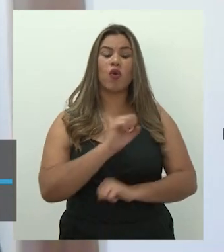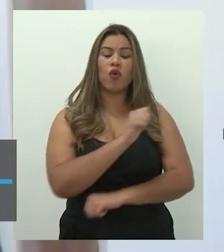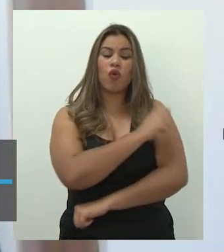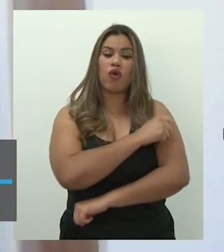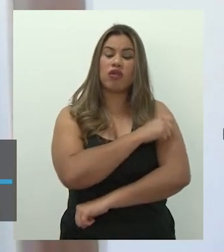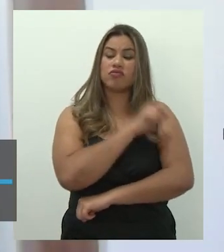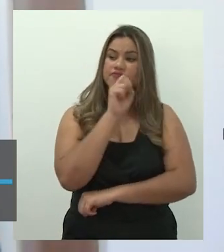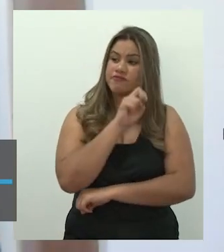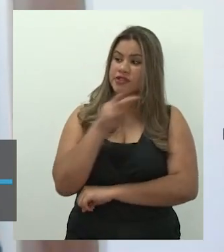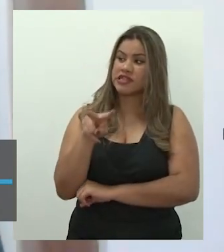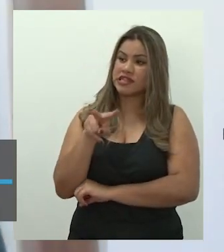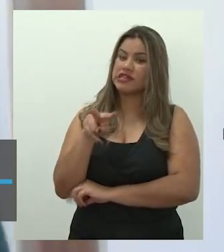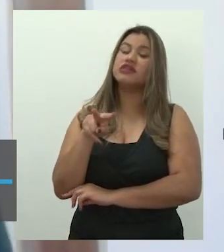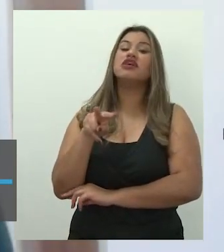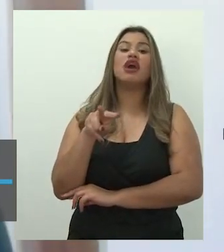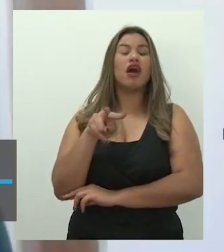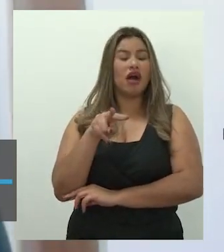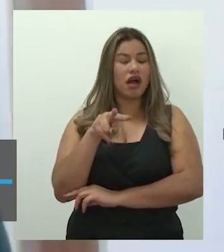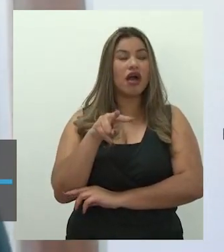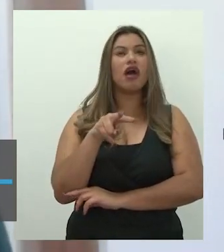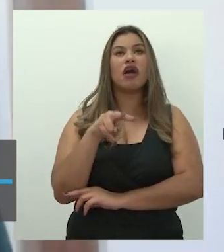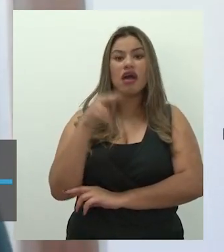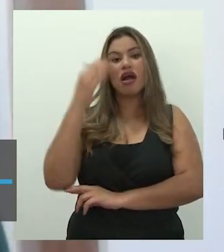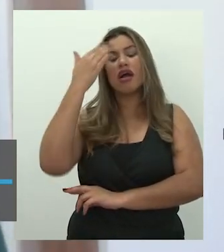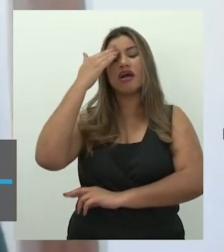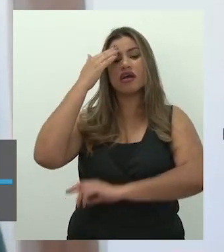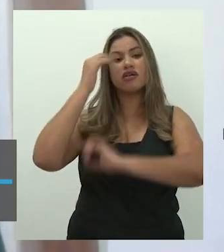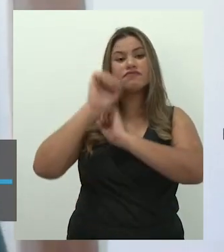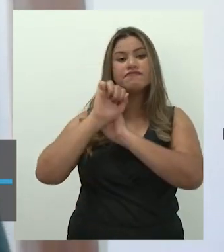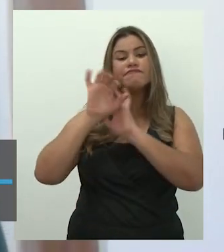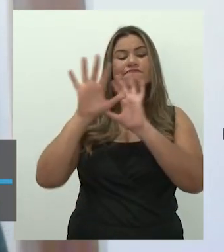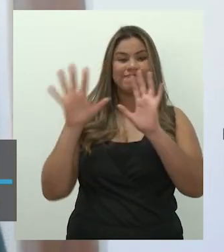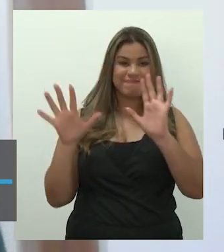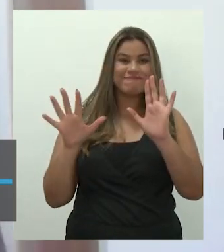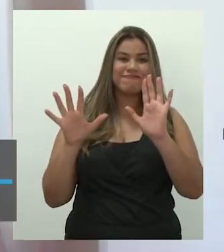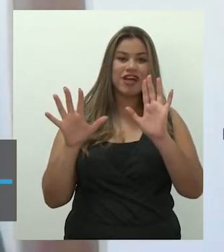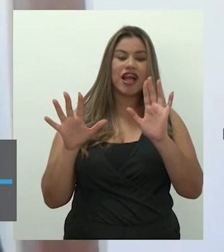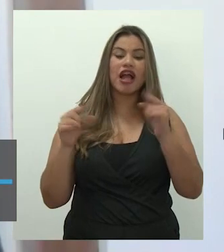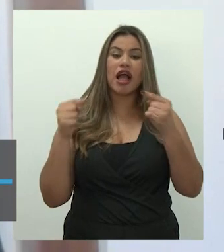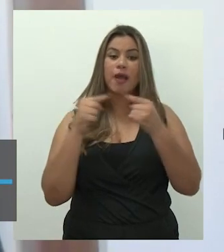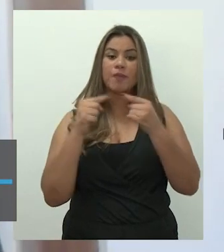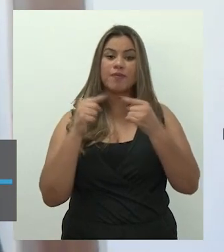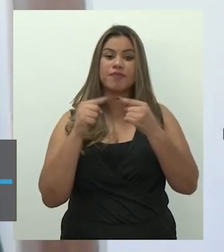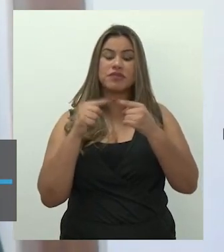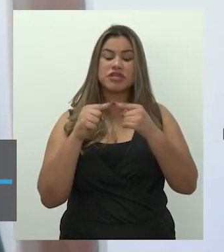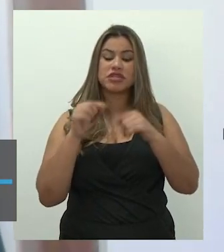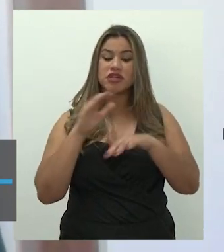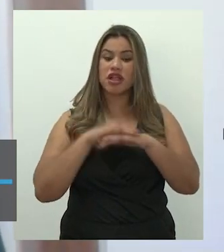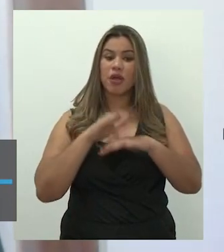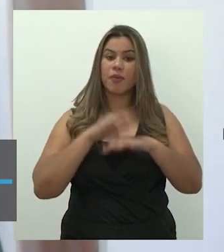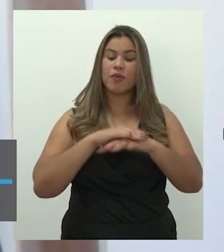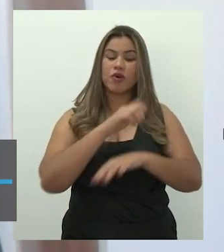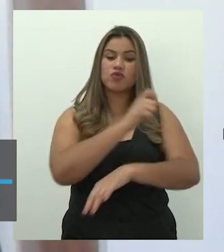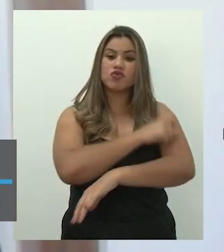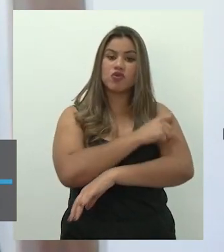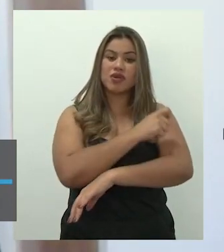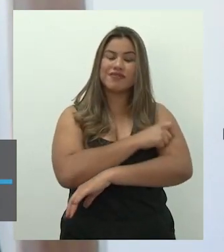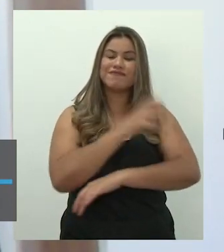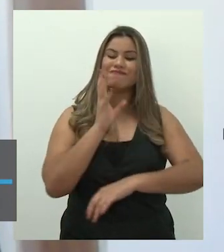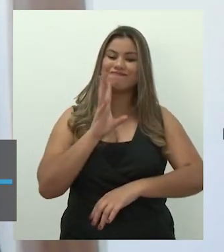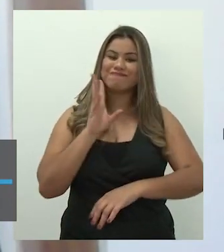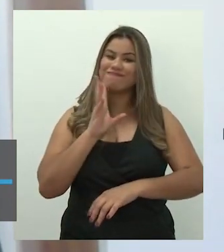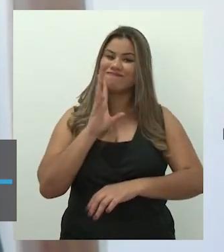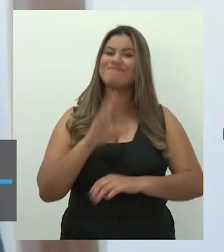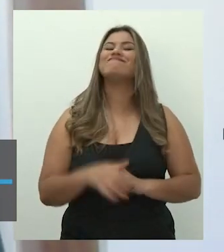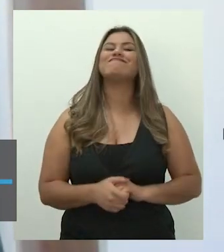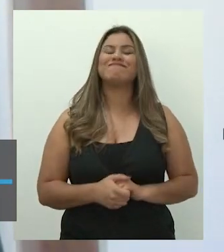que está acontecendo. Essa criação de uma situação problema por parte da criança é muito interessante,